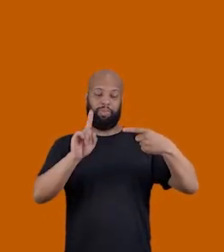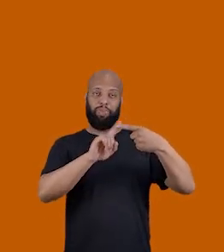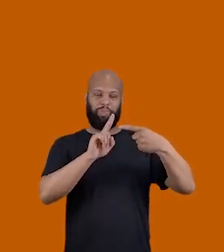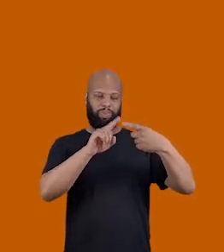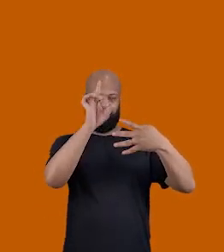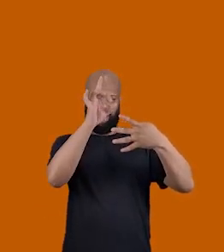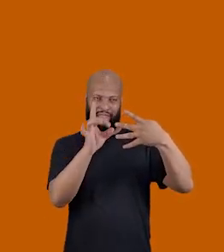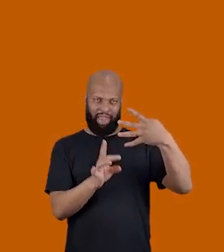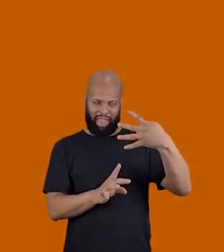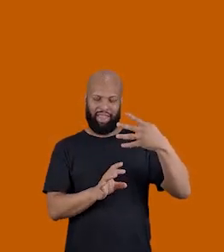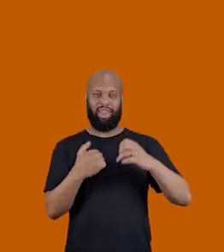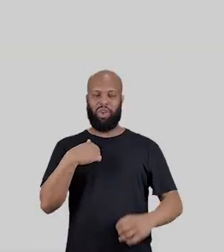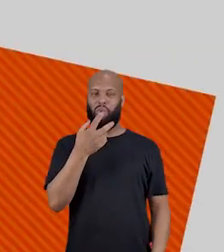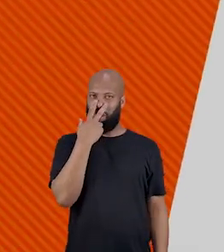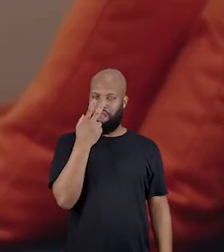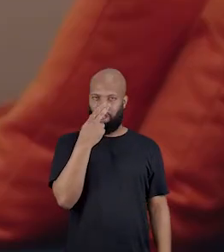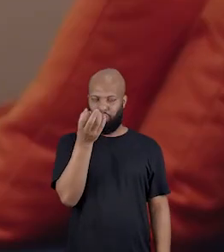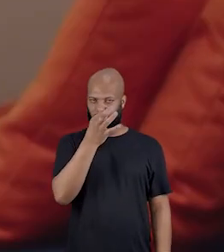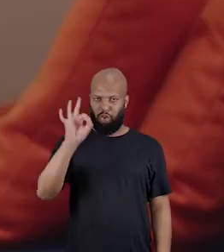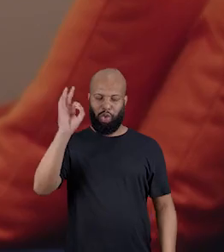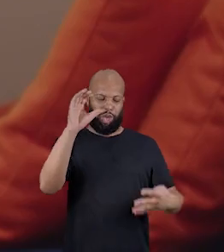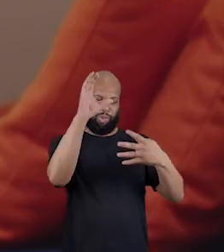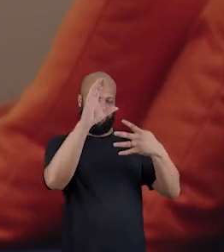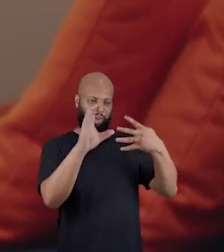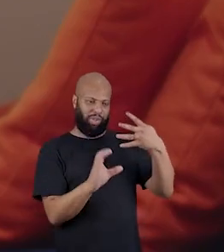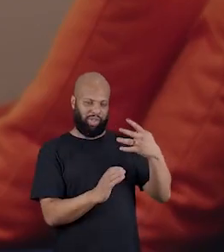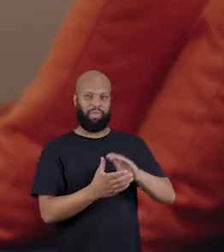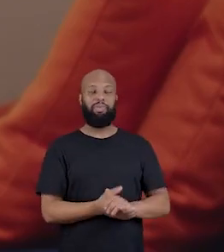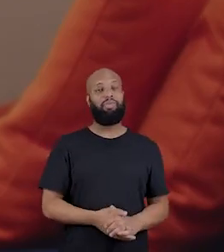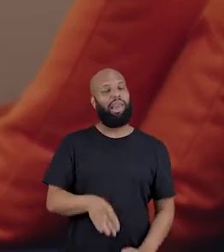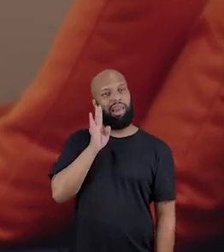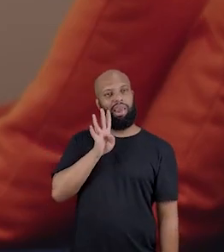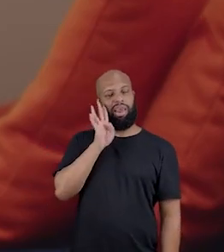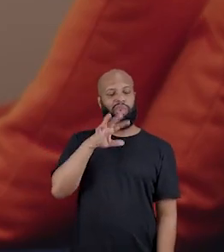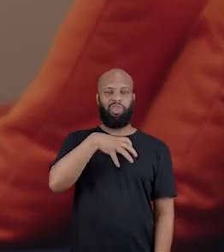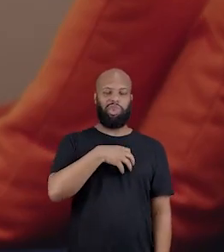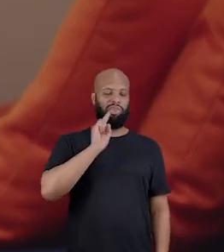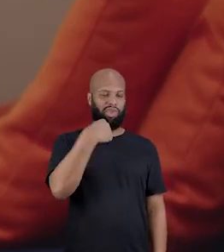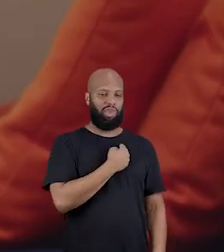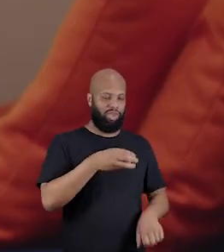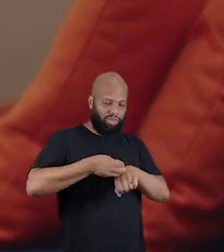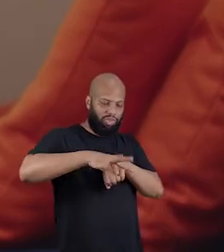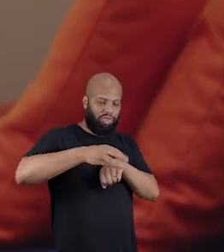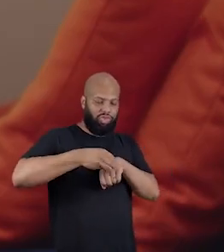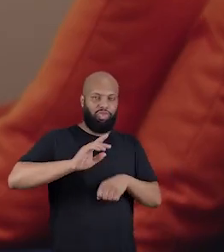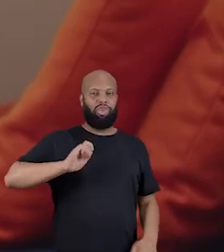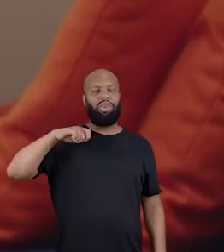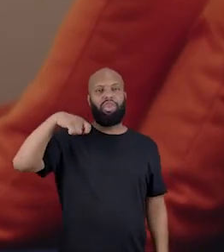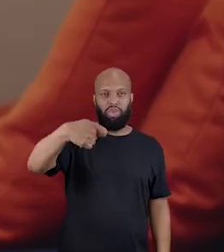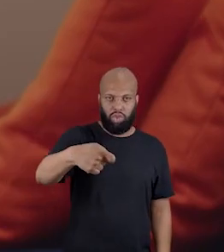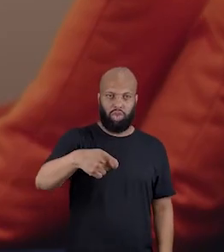todos. Vamos falar um pouco sobre isso? Vamos, eu acho ótimo. E assim, é muito legal o jeito que a gente está dando essas dicas